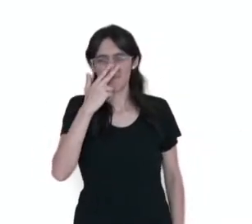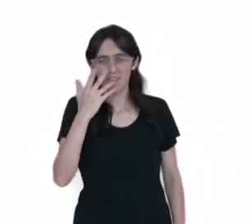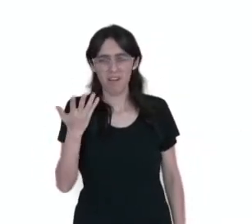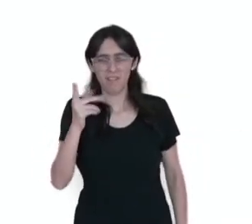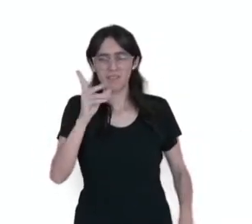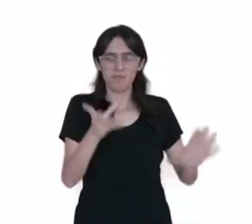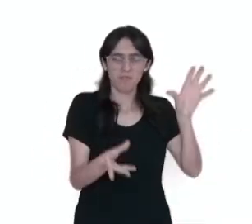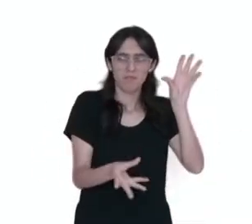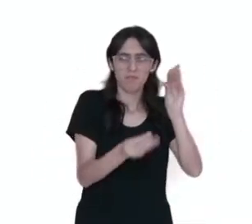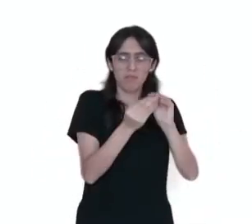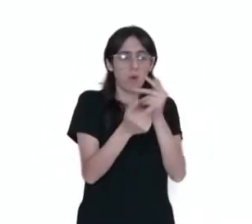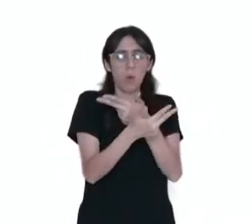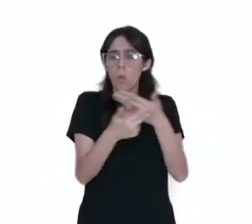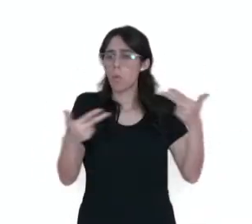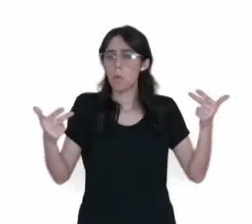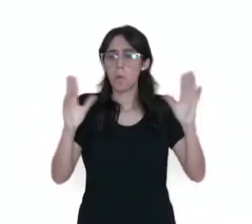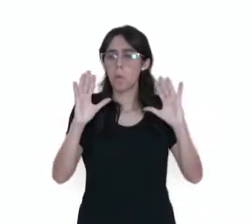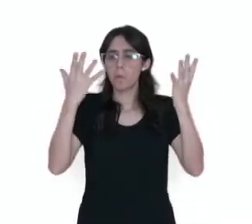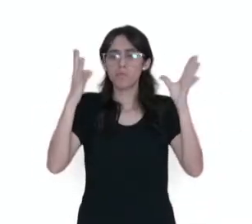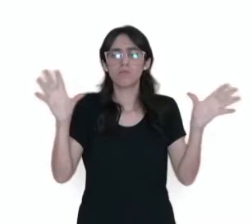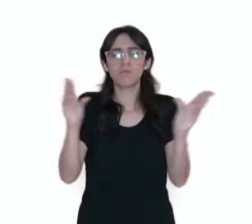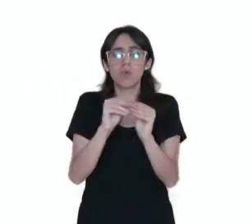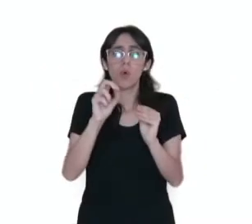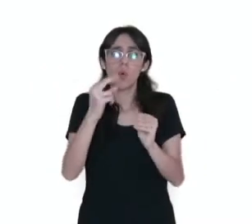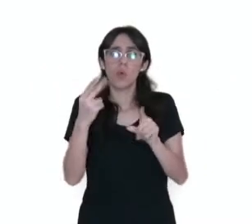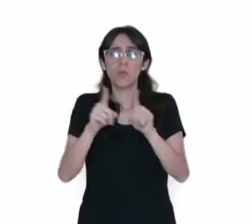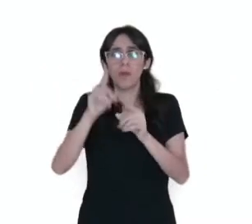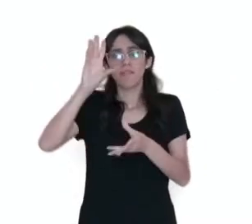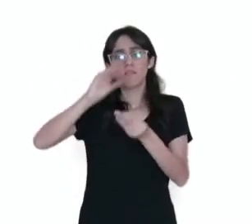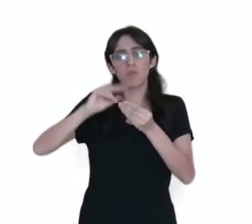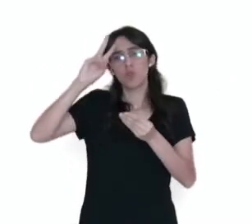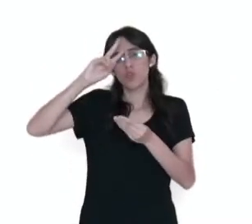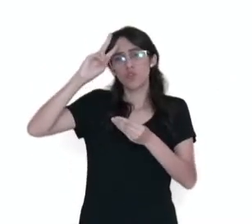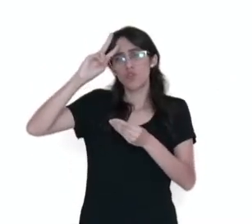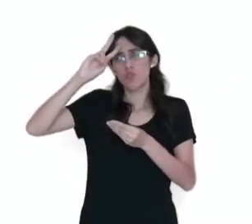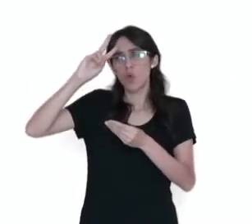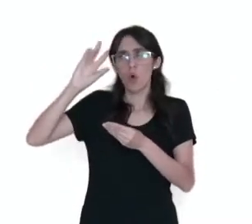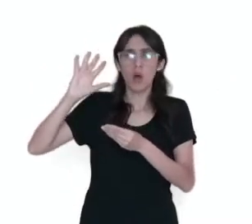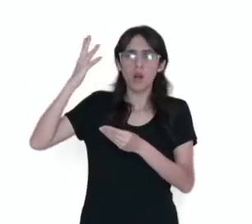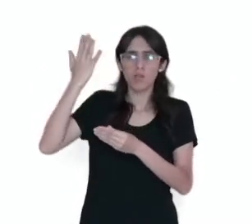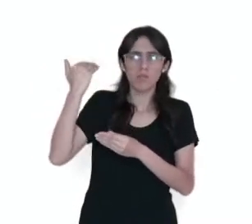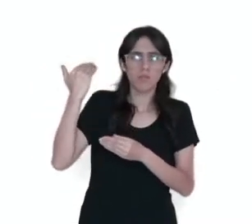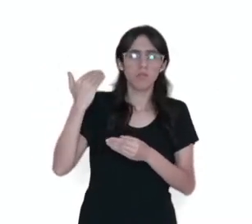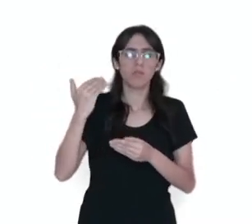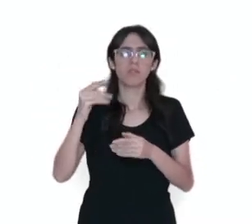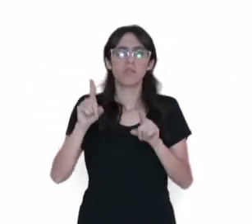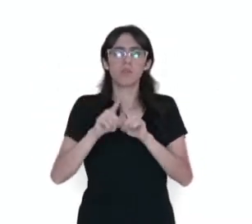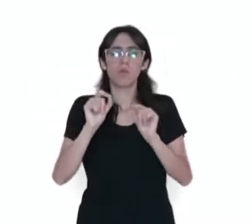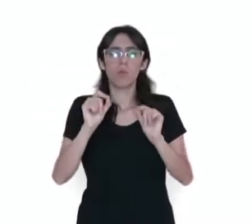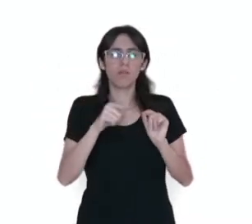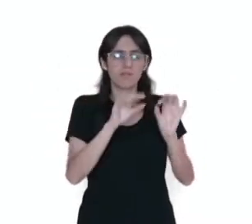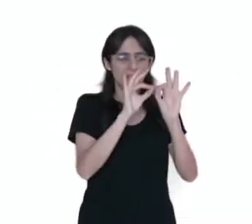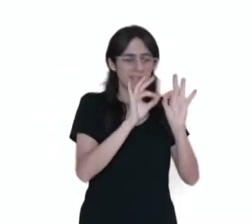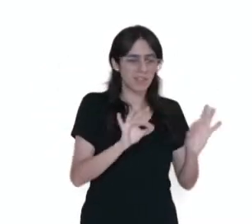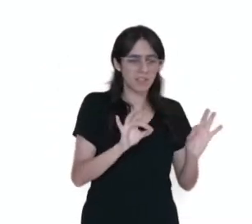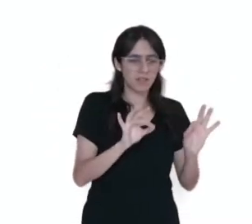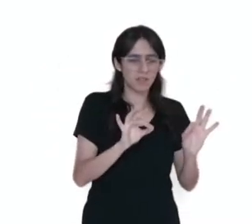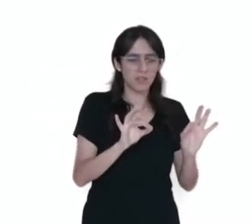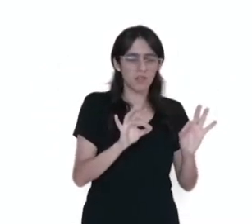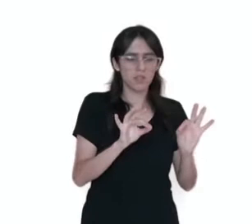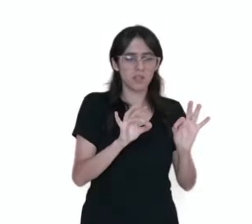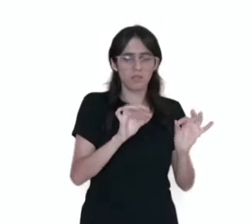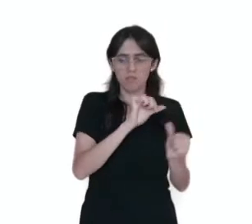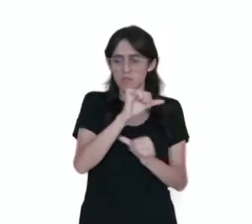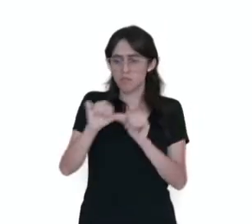e abreviada de algo, uma síntese histórica, o resultado que partes do simples para o complexo, reunião